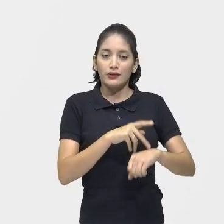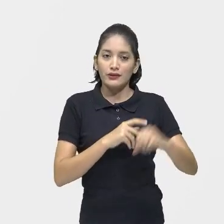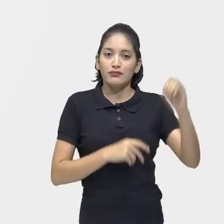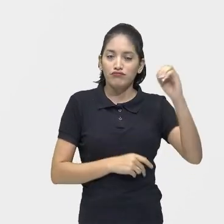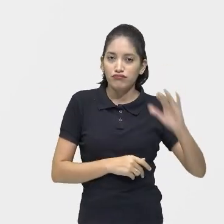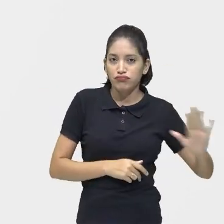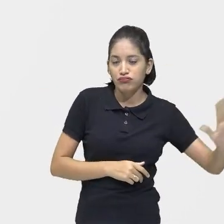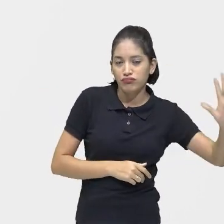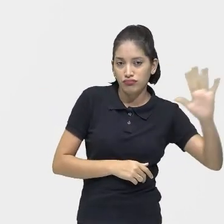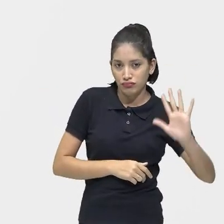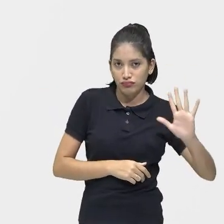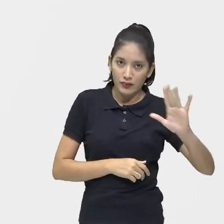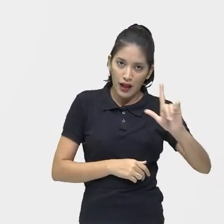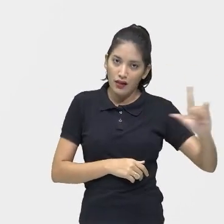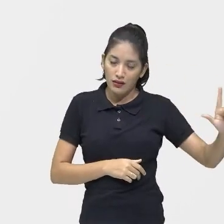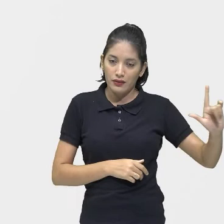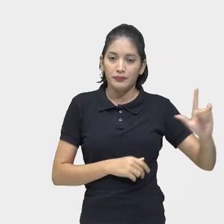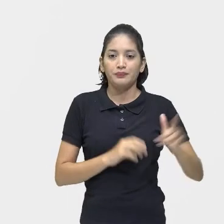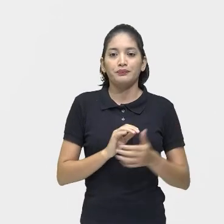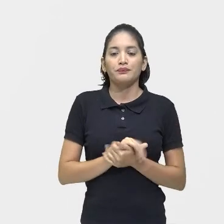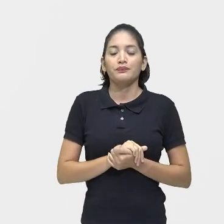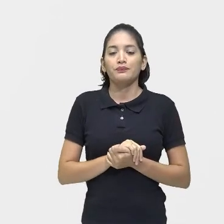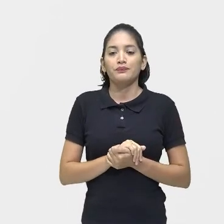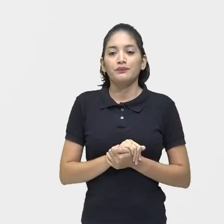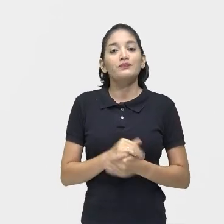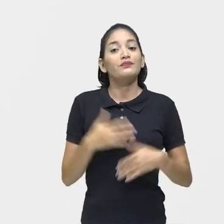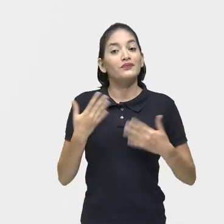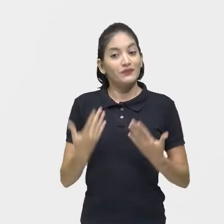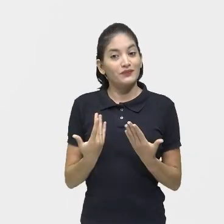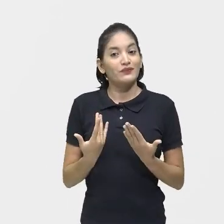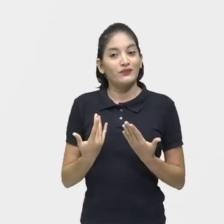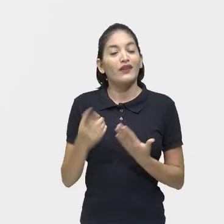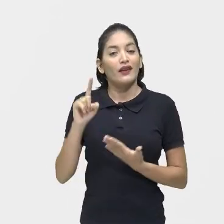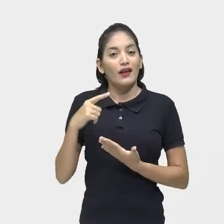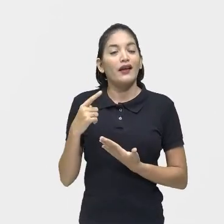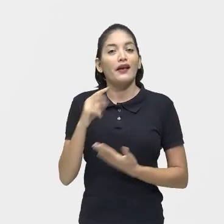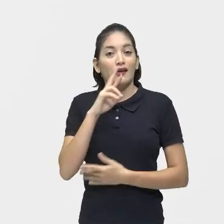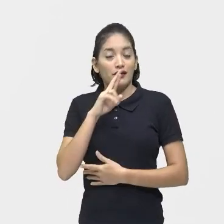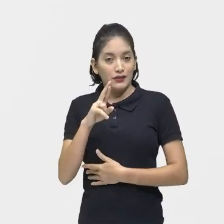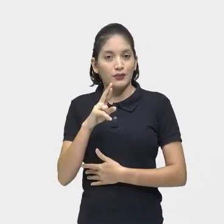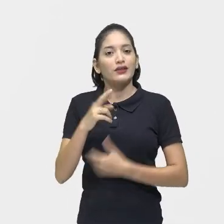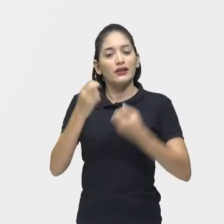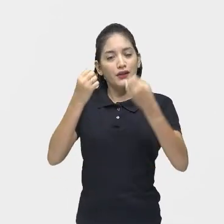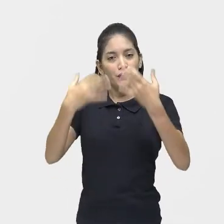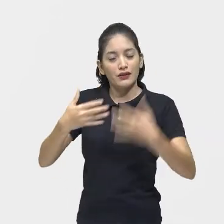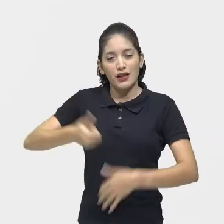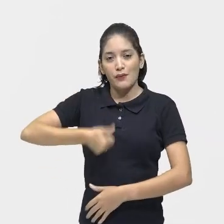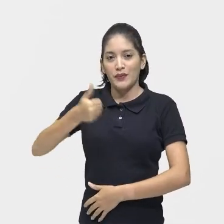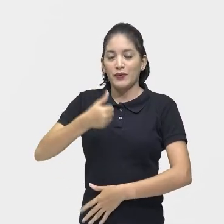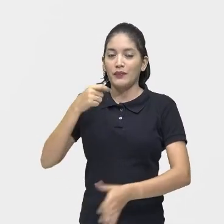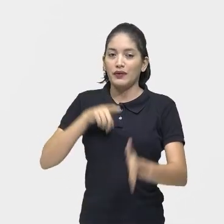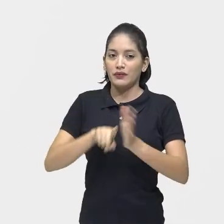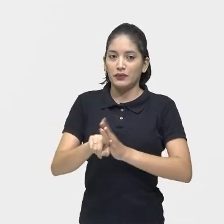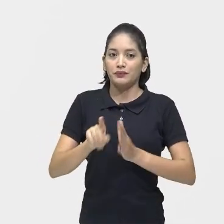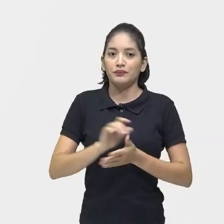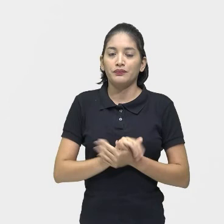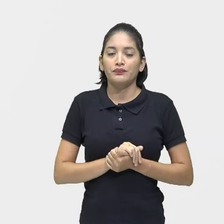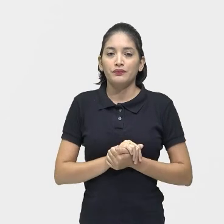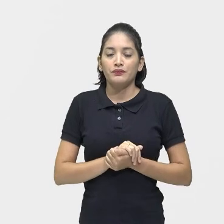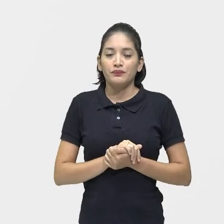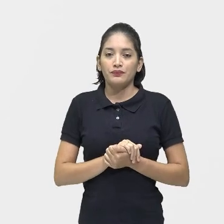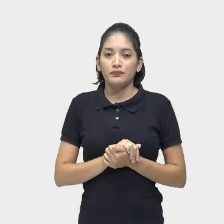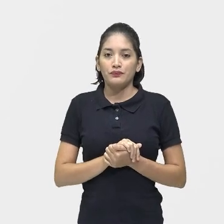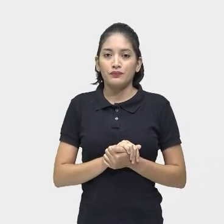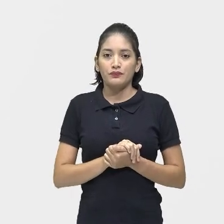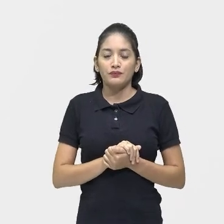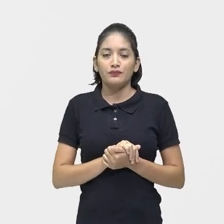da porção a leste. Então, esse aí é o gabarito da nossa primeira questão. Já na